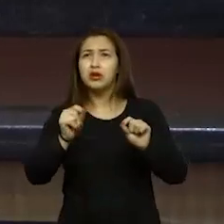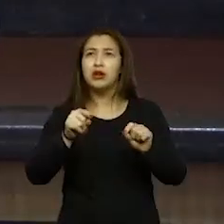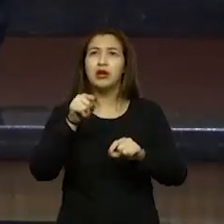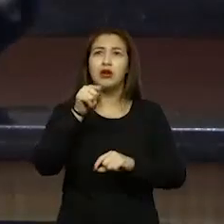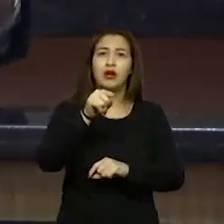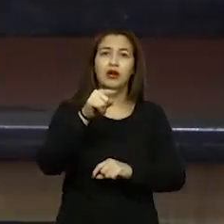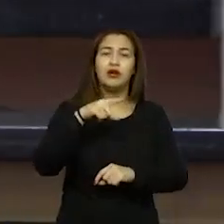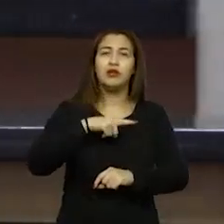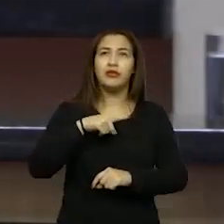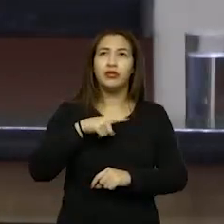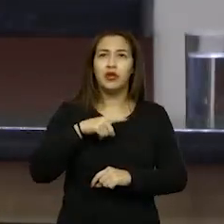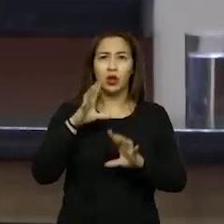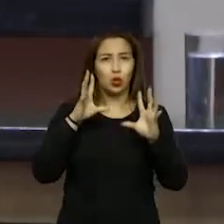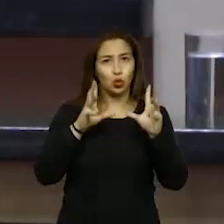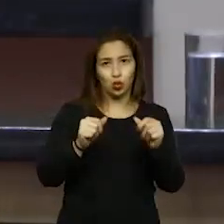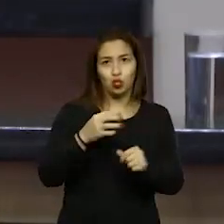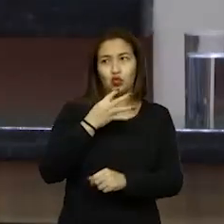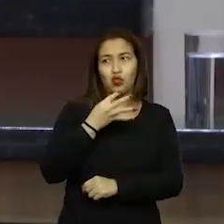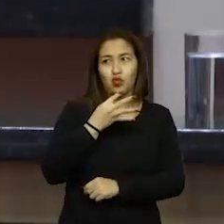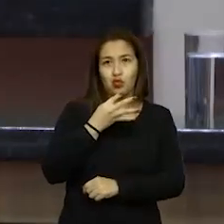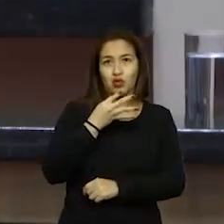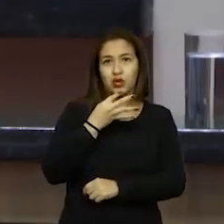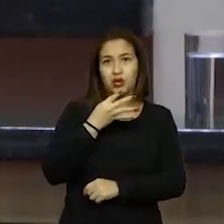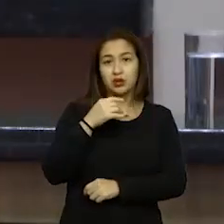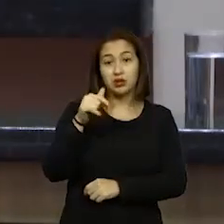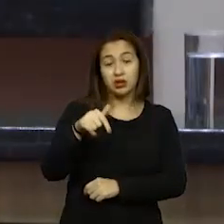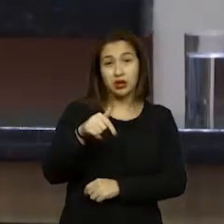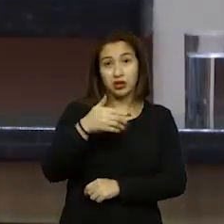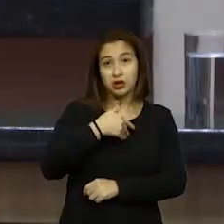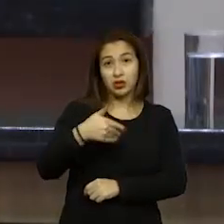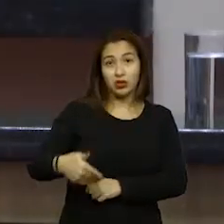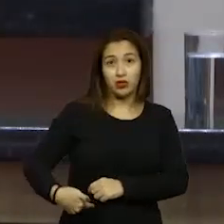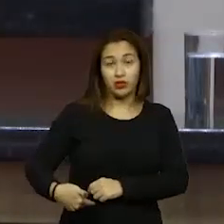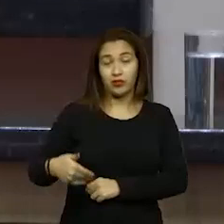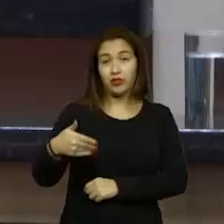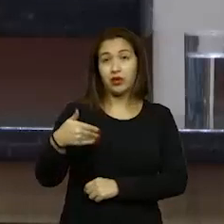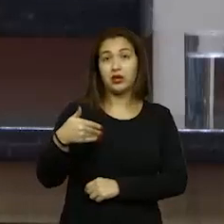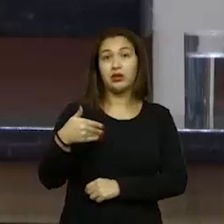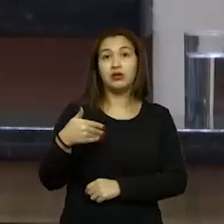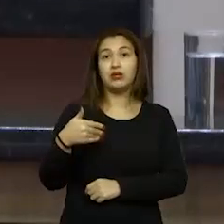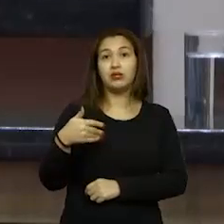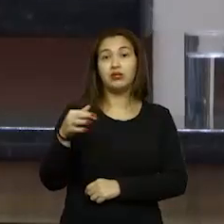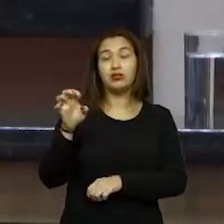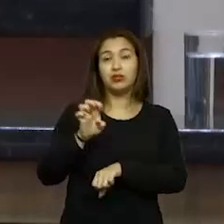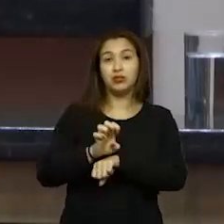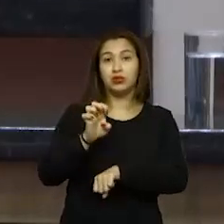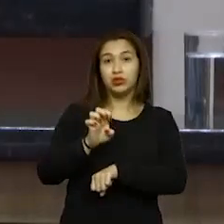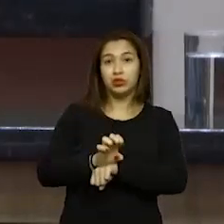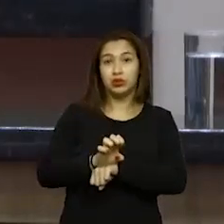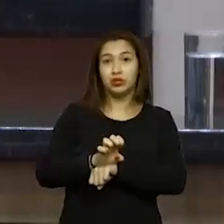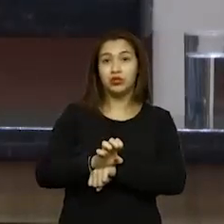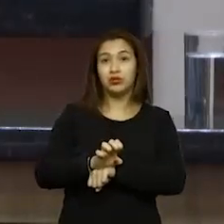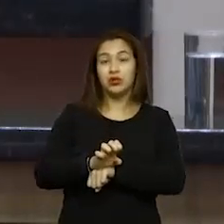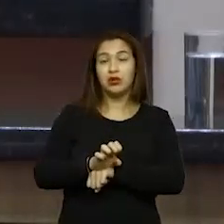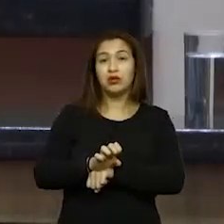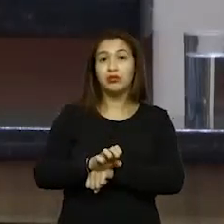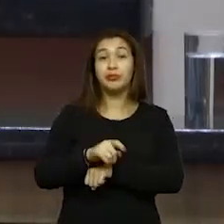Augusto Piazza, todo mundo conhece, auditor aqui do governo federal, do nosso governo estadual. E ele